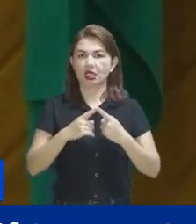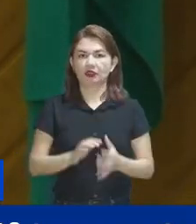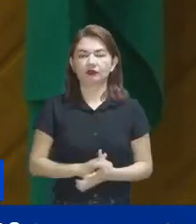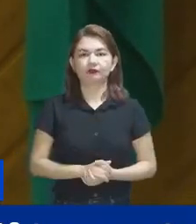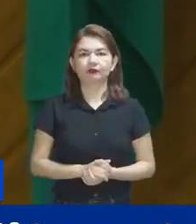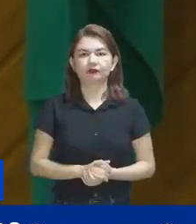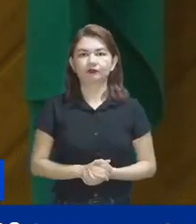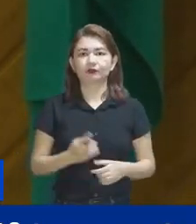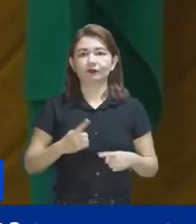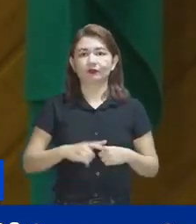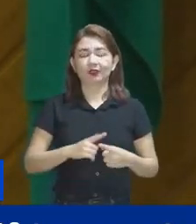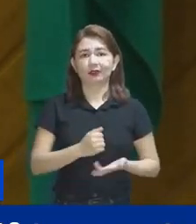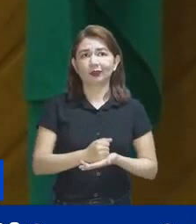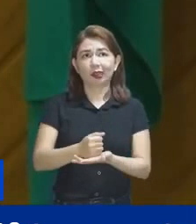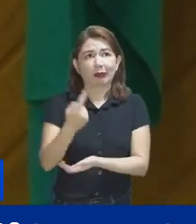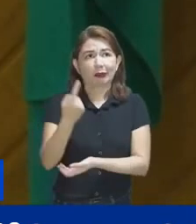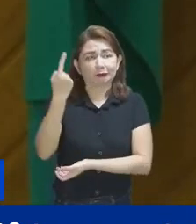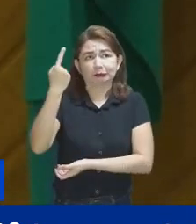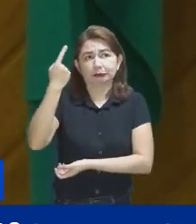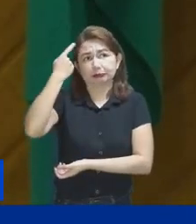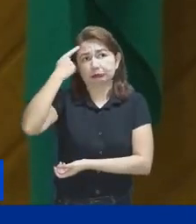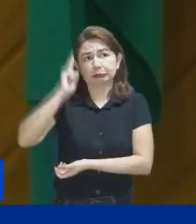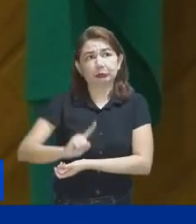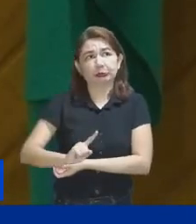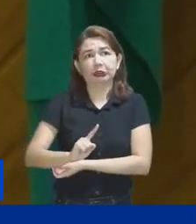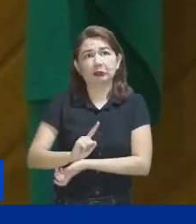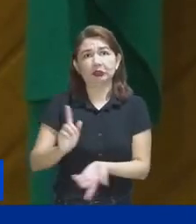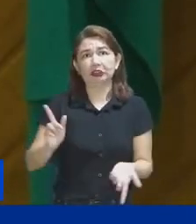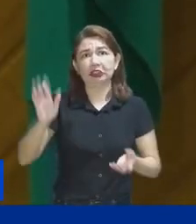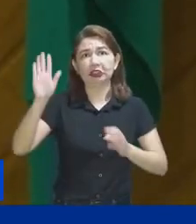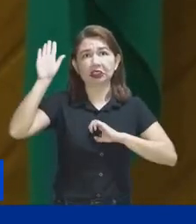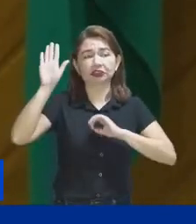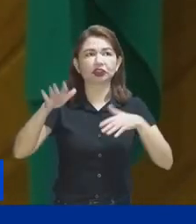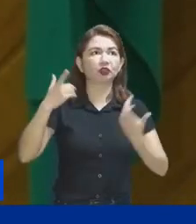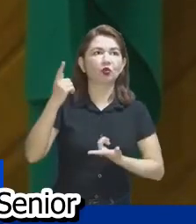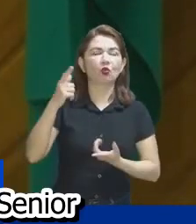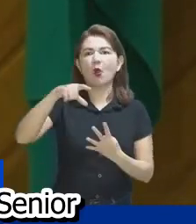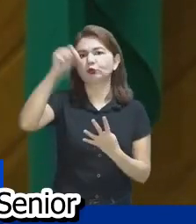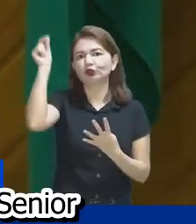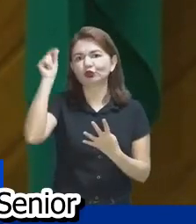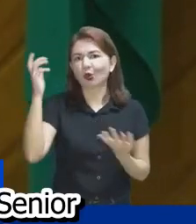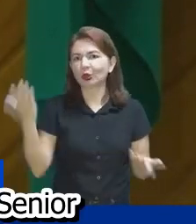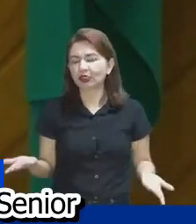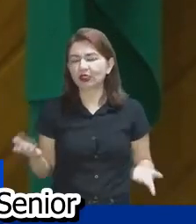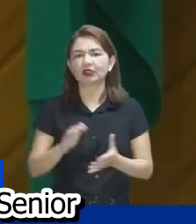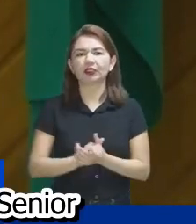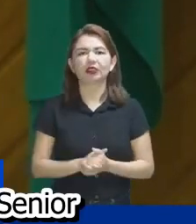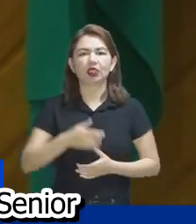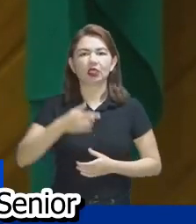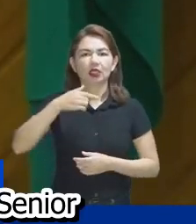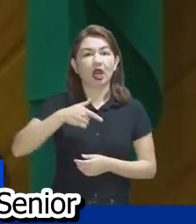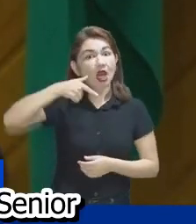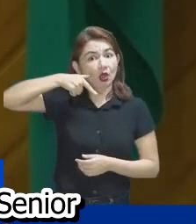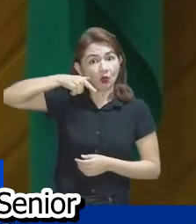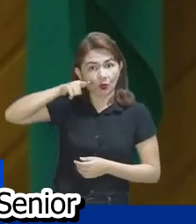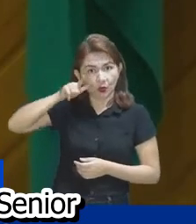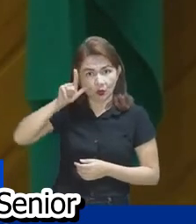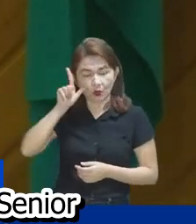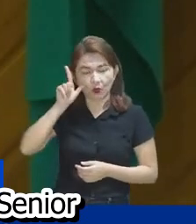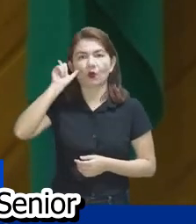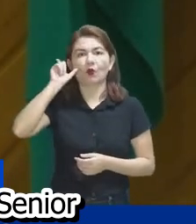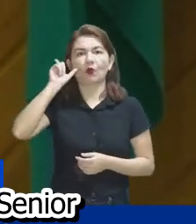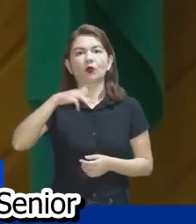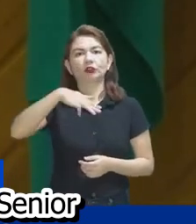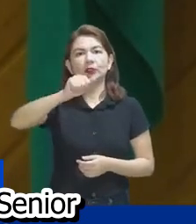favor dele porque não tinha candidato para votar. Que ontem à noite, a dona Maria Ramos avisou a depoente que Diogo